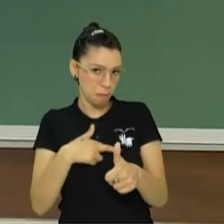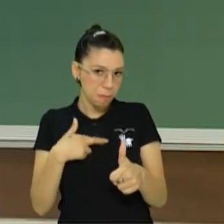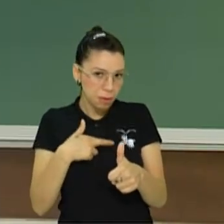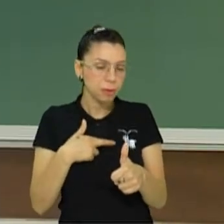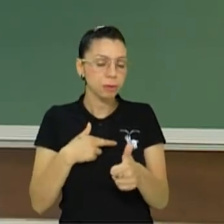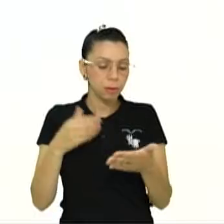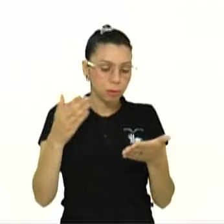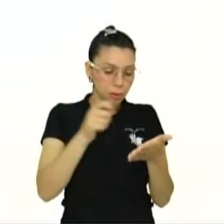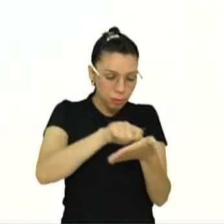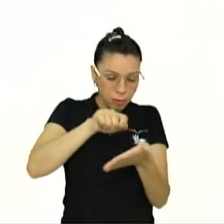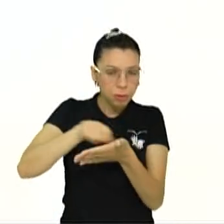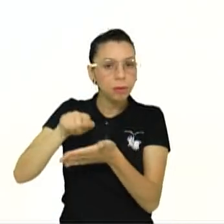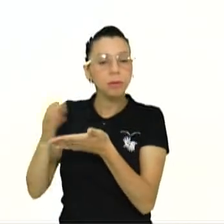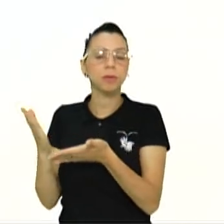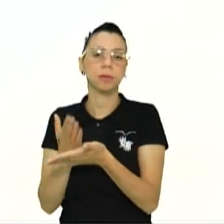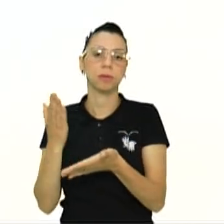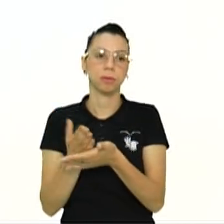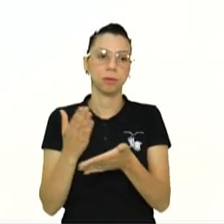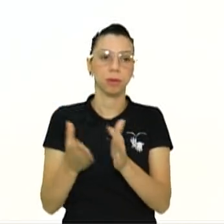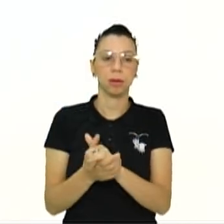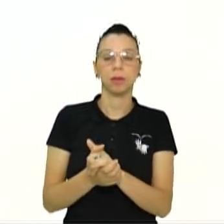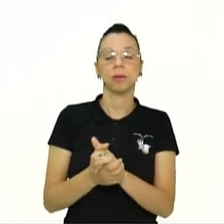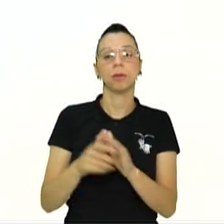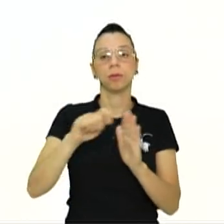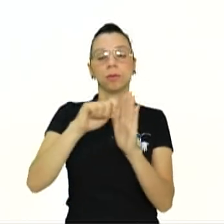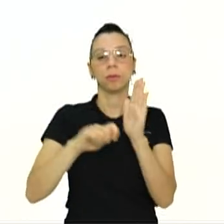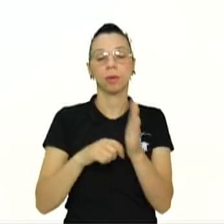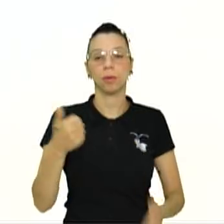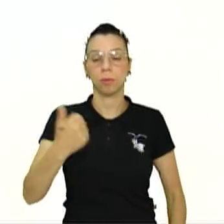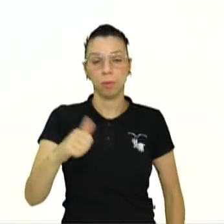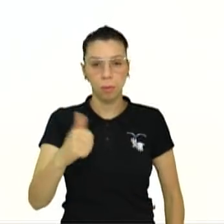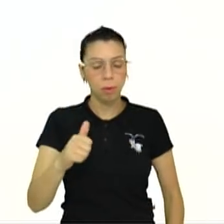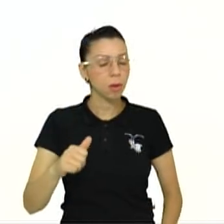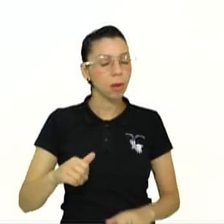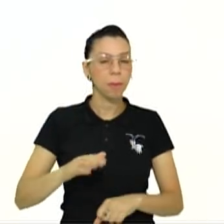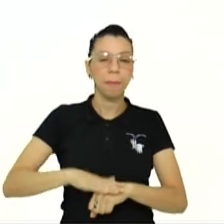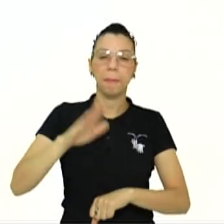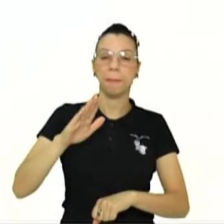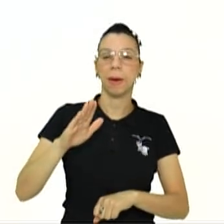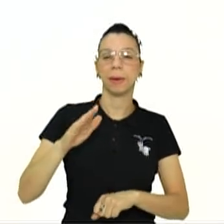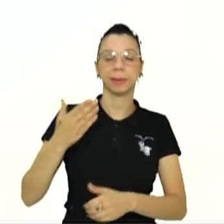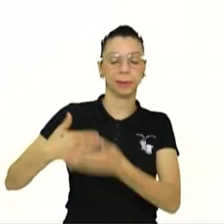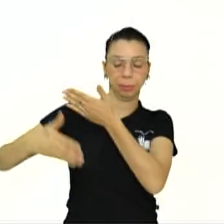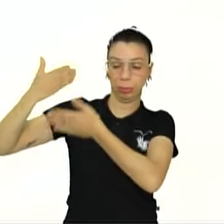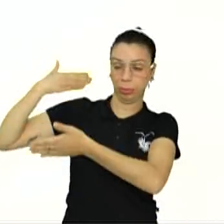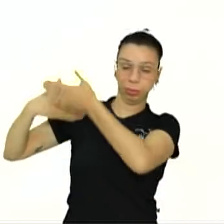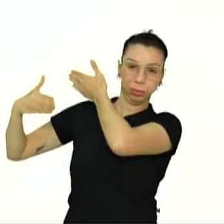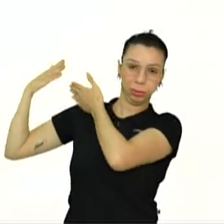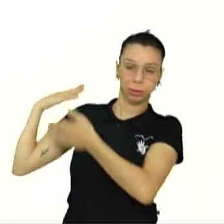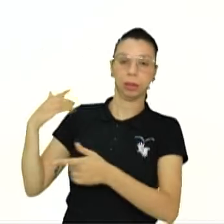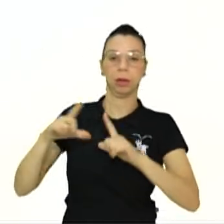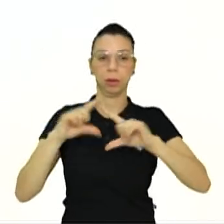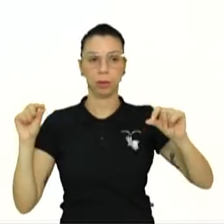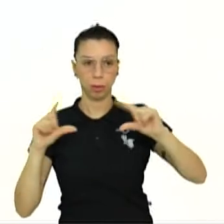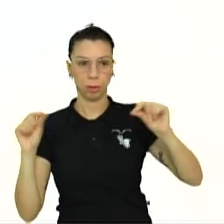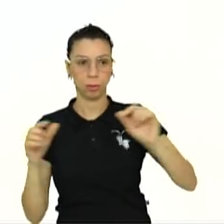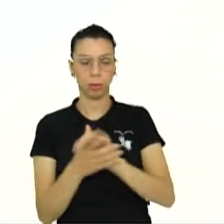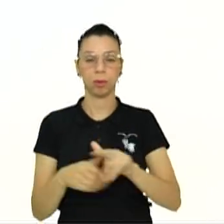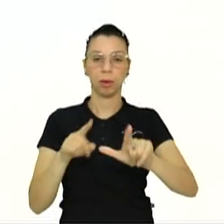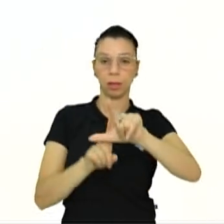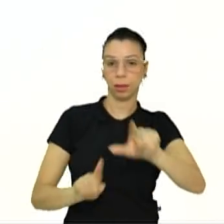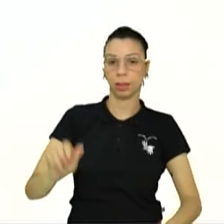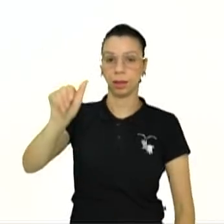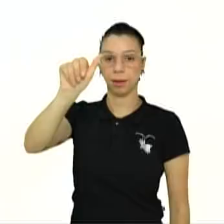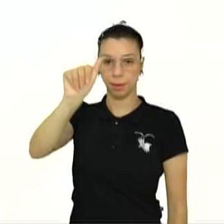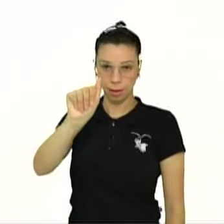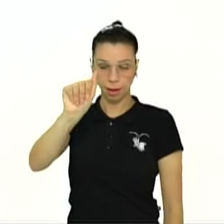XI, considerado o mais antigo do Japão? A obra Mil e Uma Noites ou